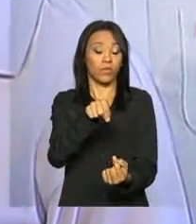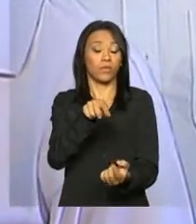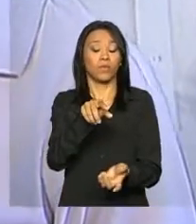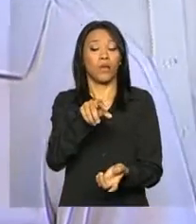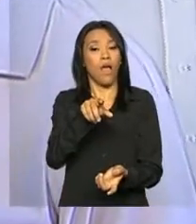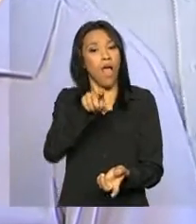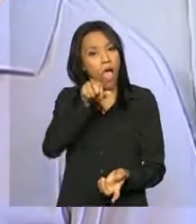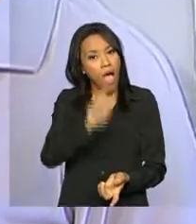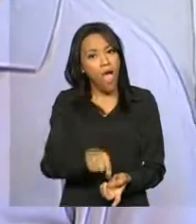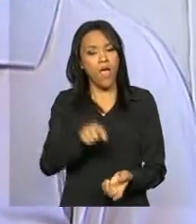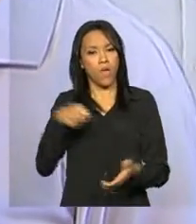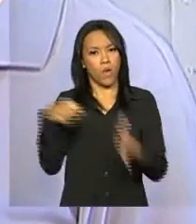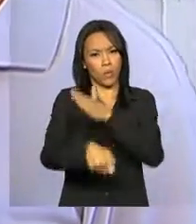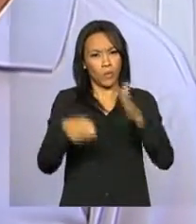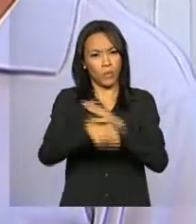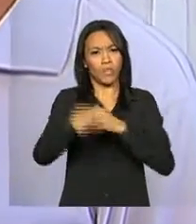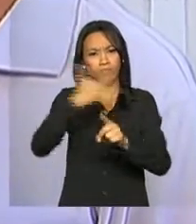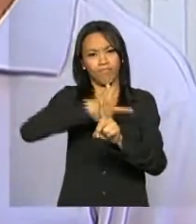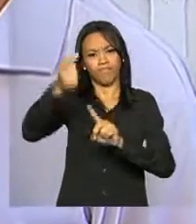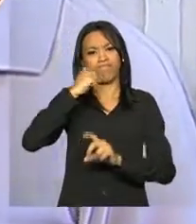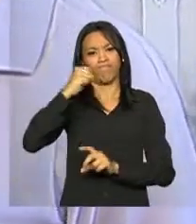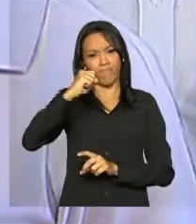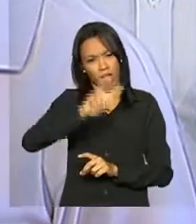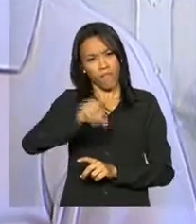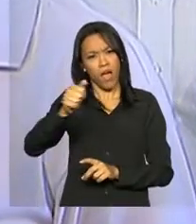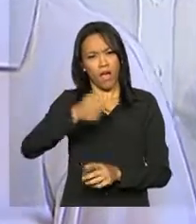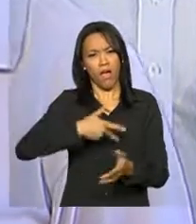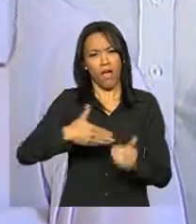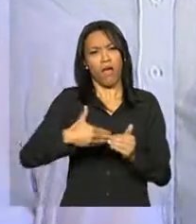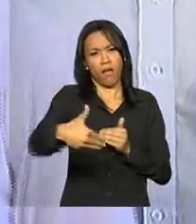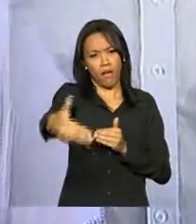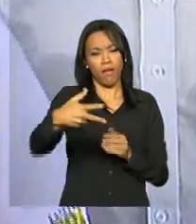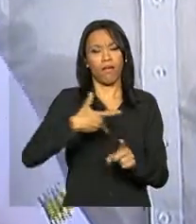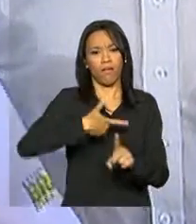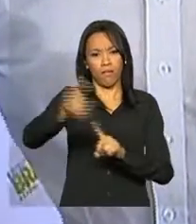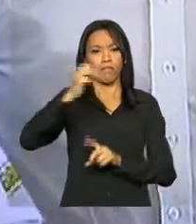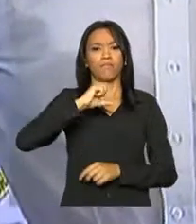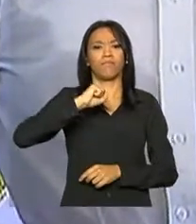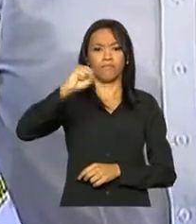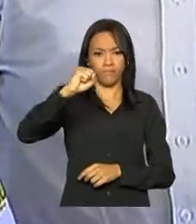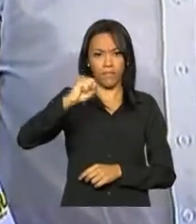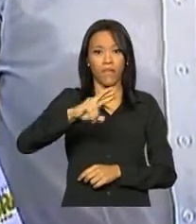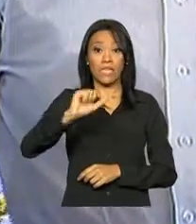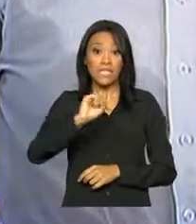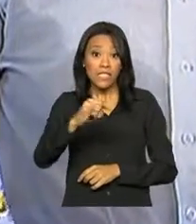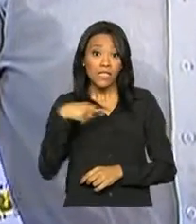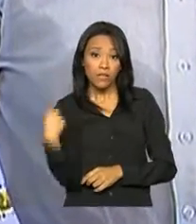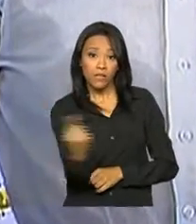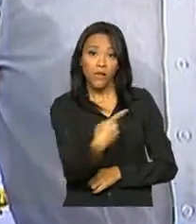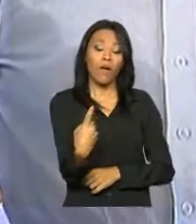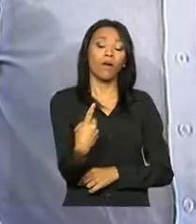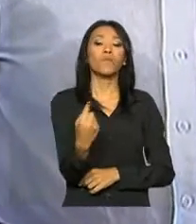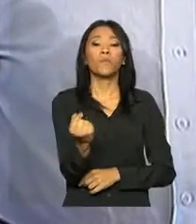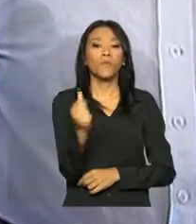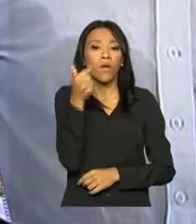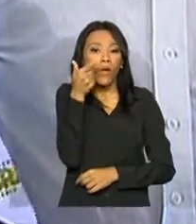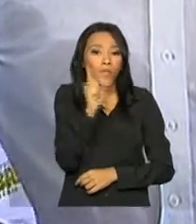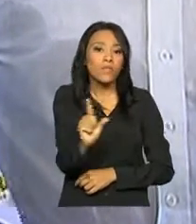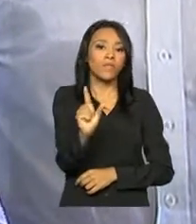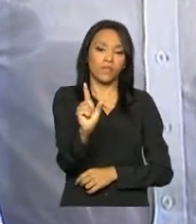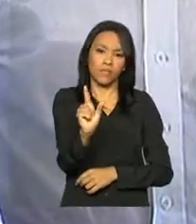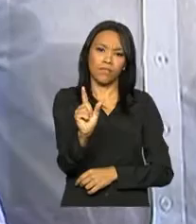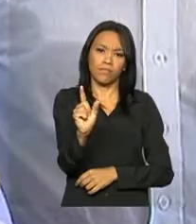um combate vitorioso e será o combate vitorioso se nós conseguir de fato